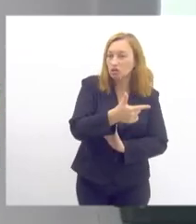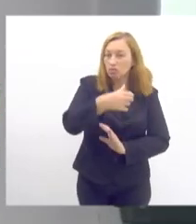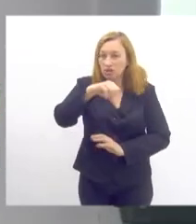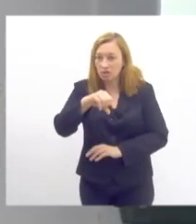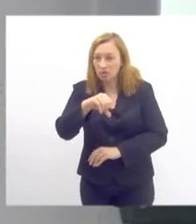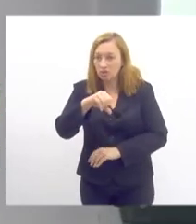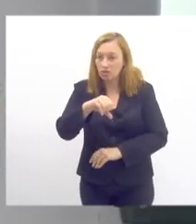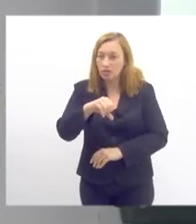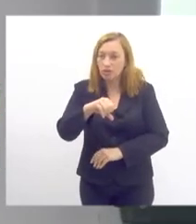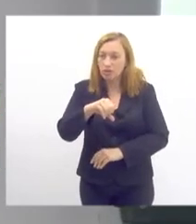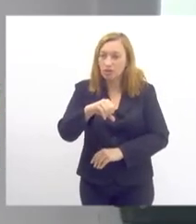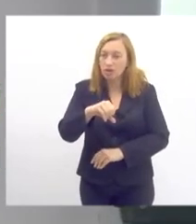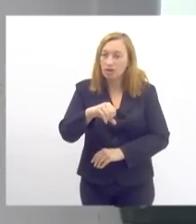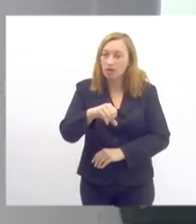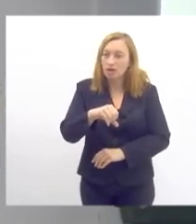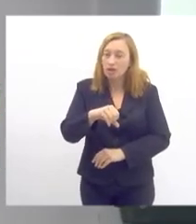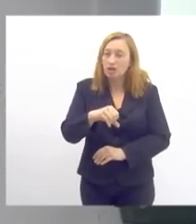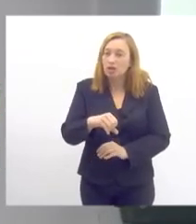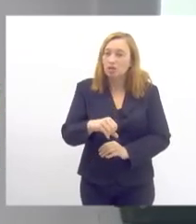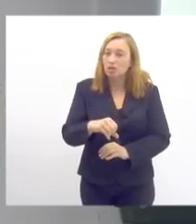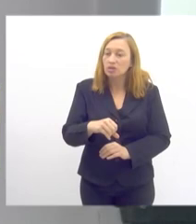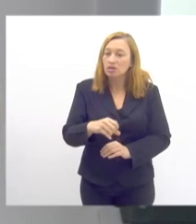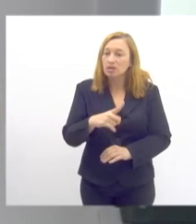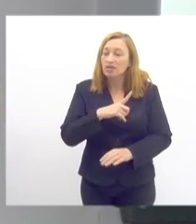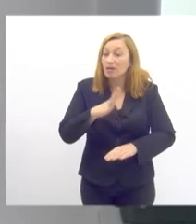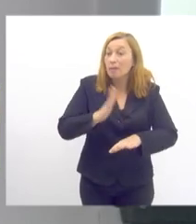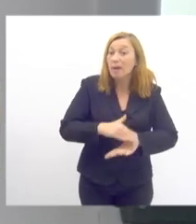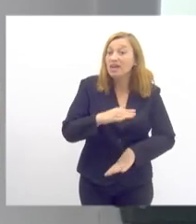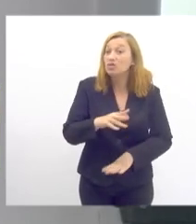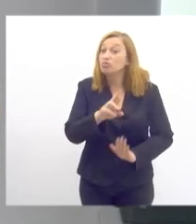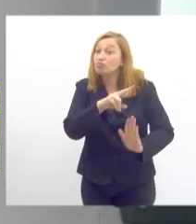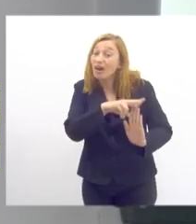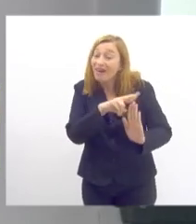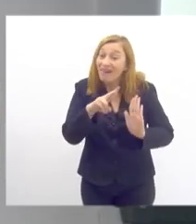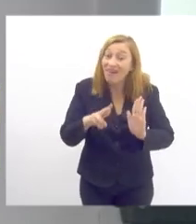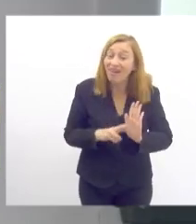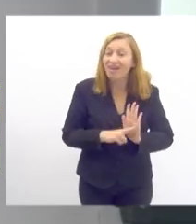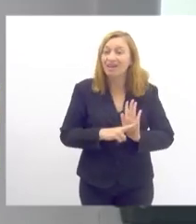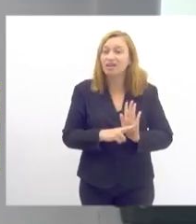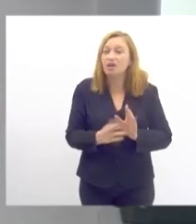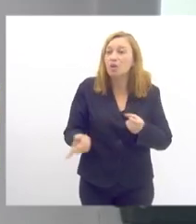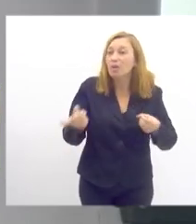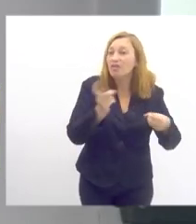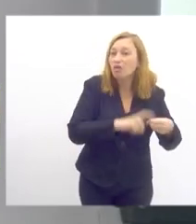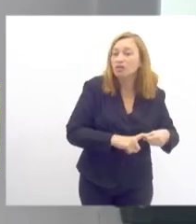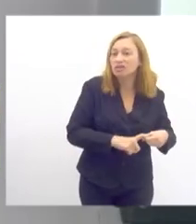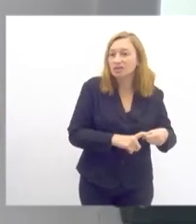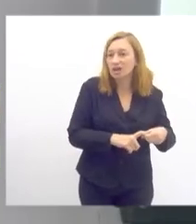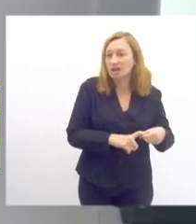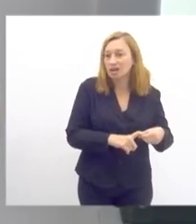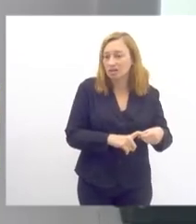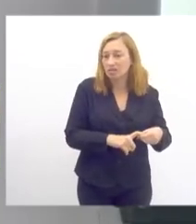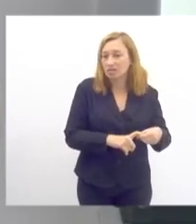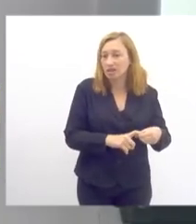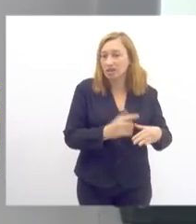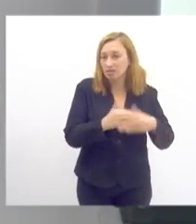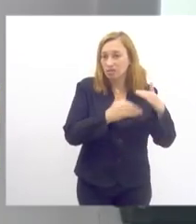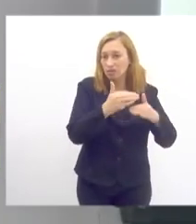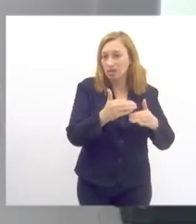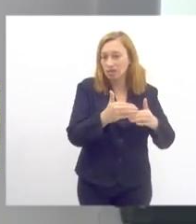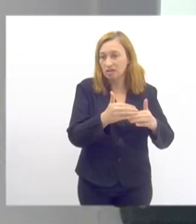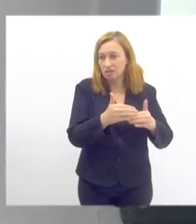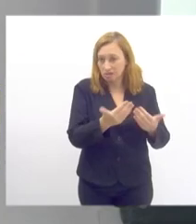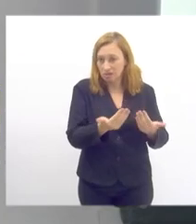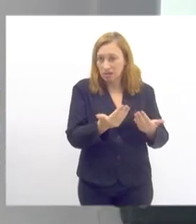2019 criou-se mais um critério para voltarmos a progredir na carreira. É a avaliação de